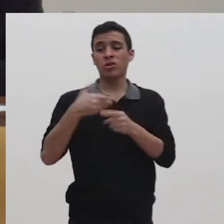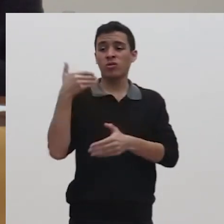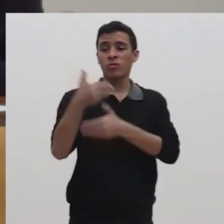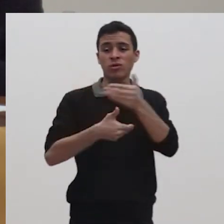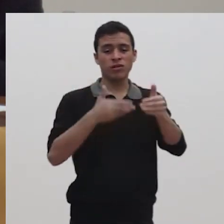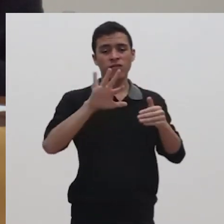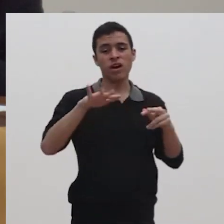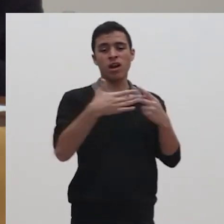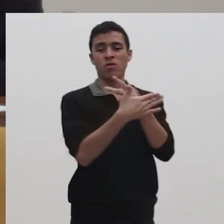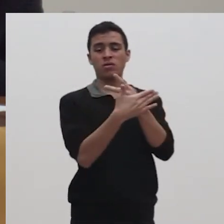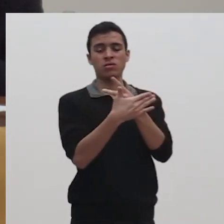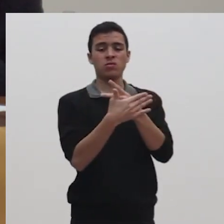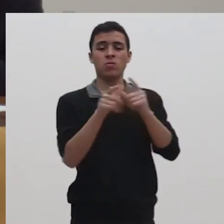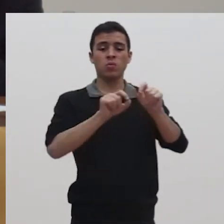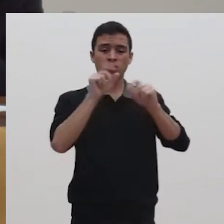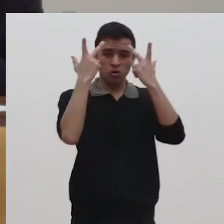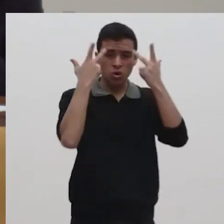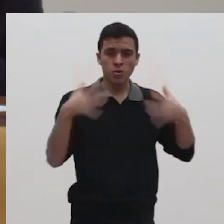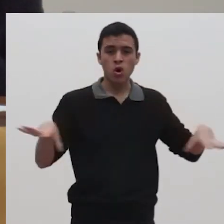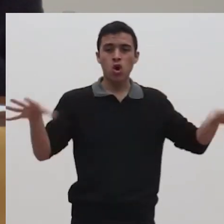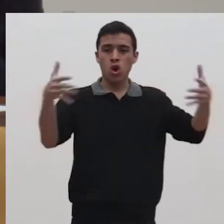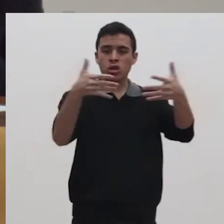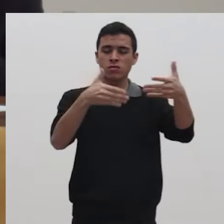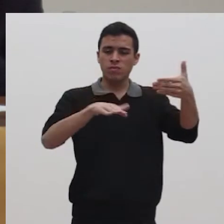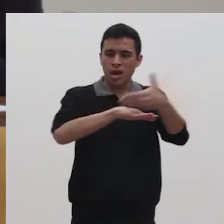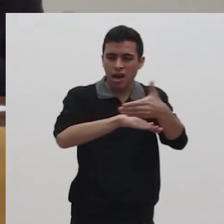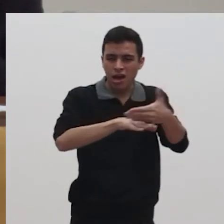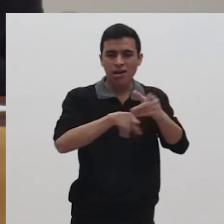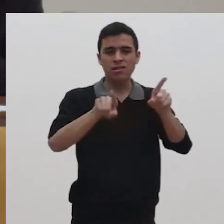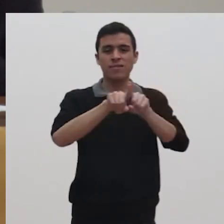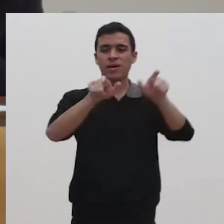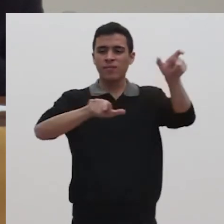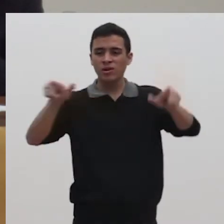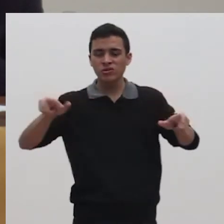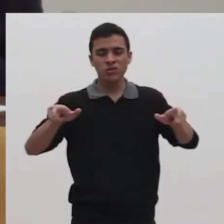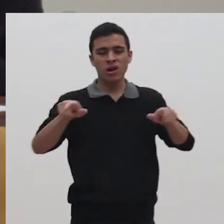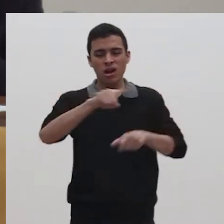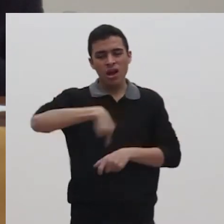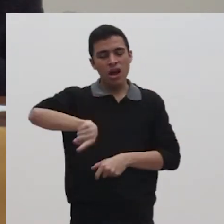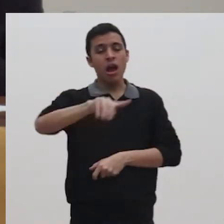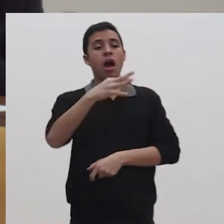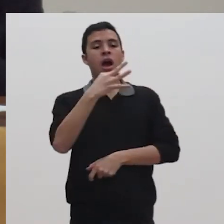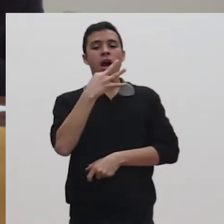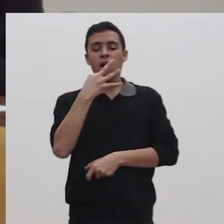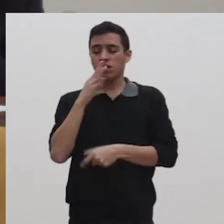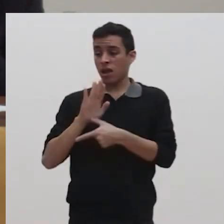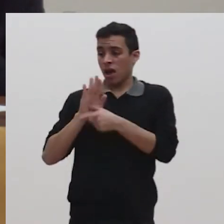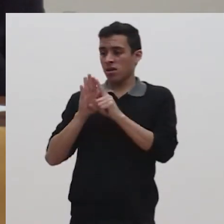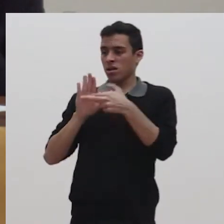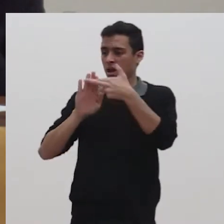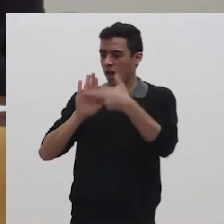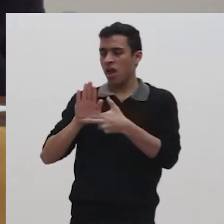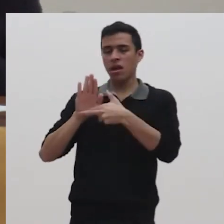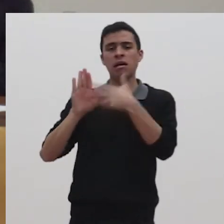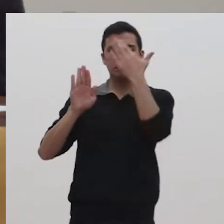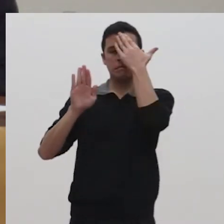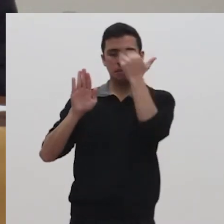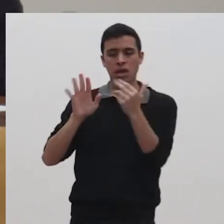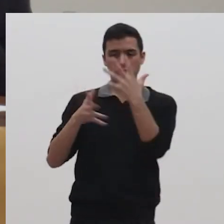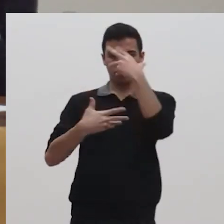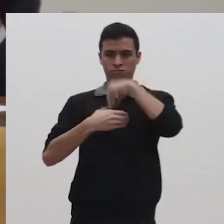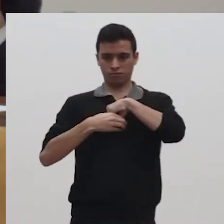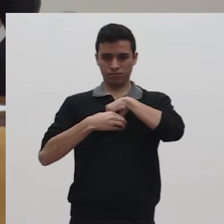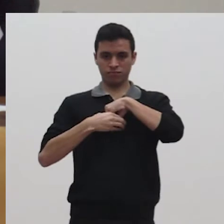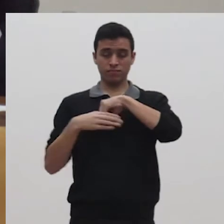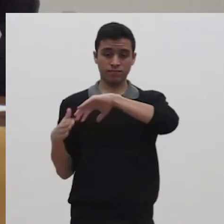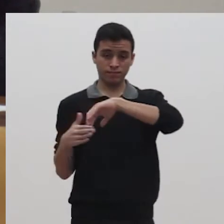vão acontecendo de forma coletiva, as pessoas conhecem os critérios e regras. Eu tenho uma